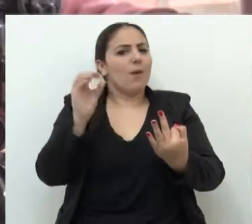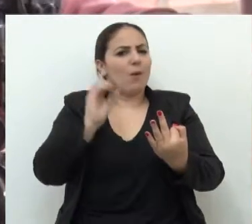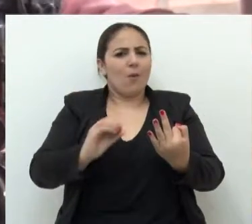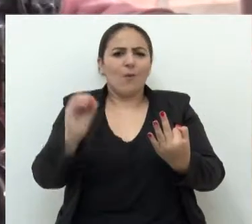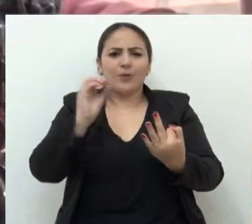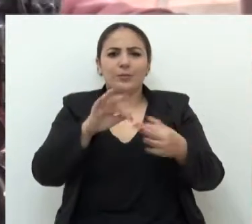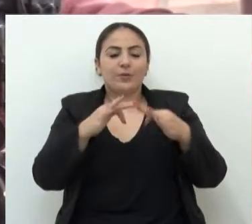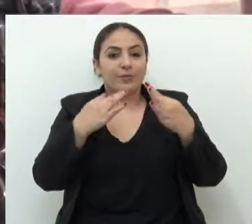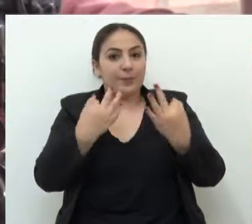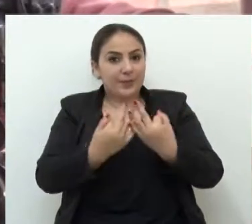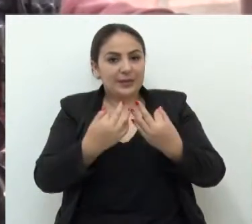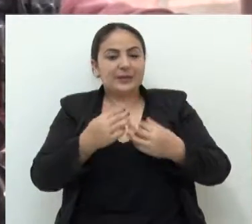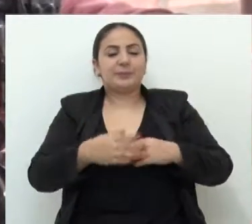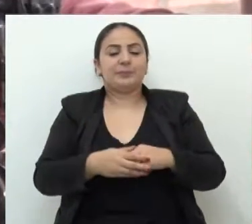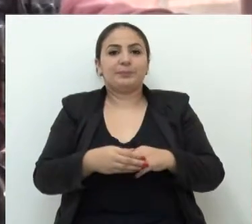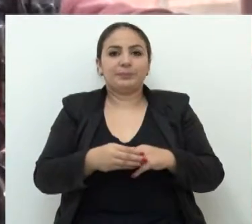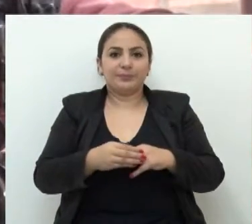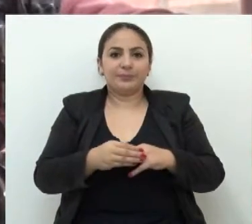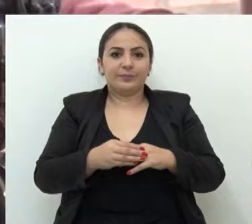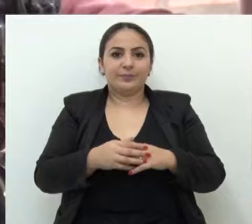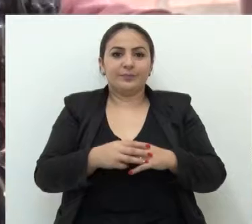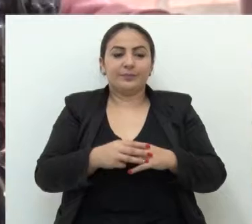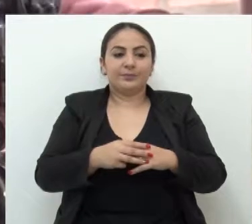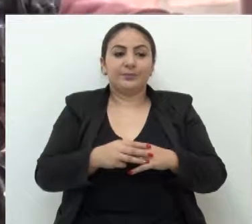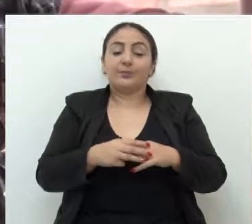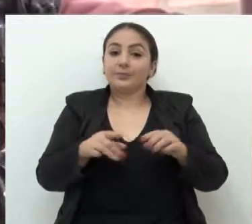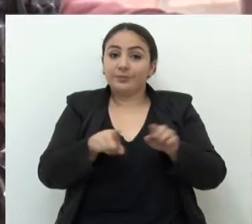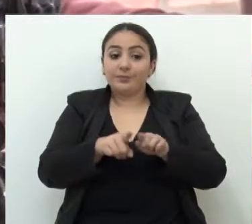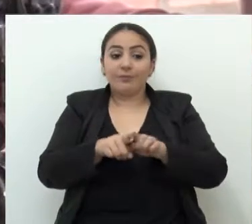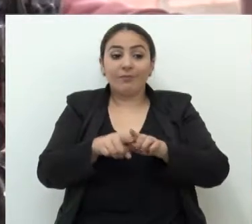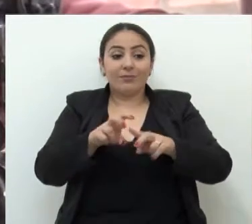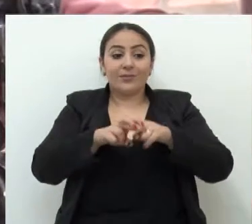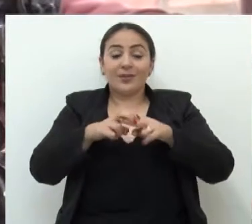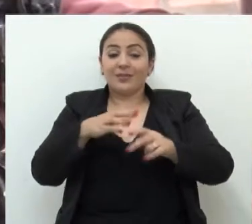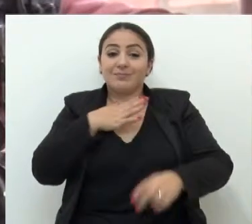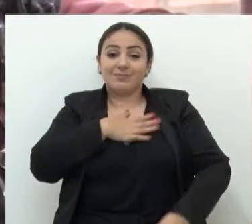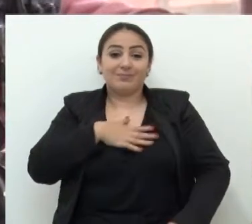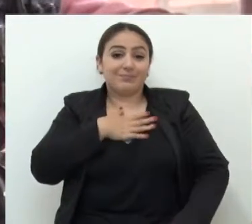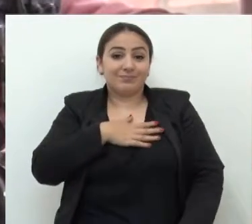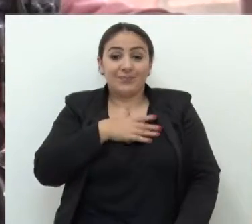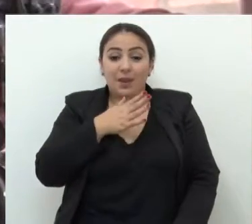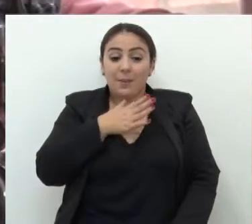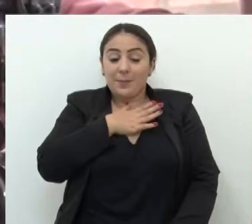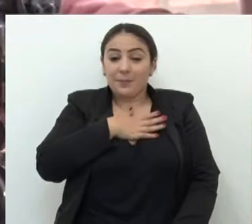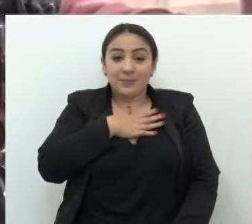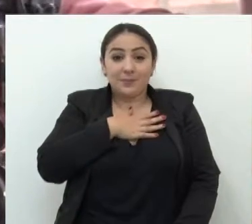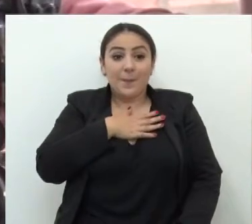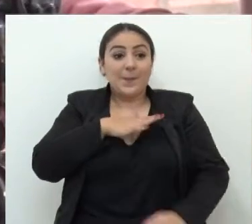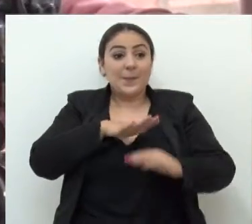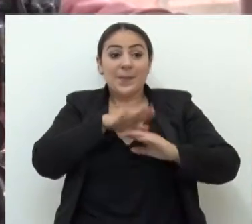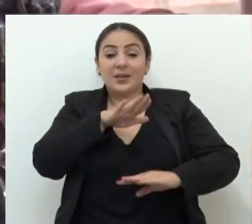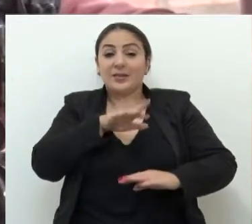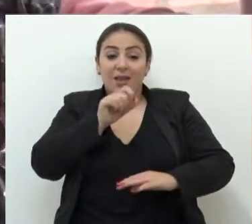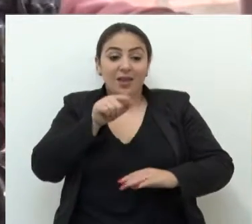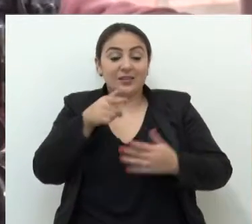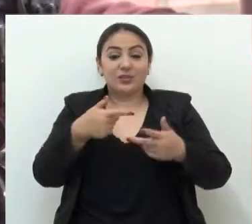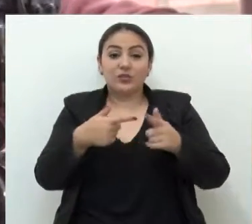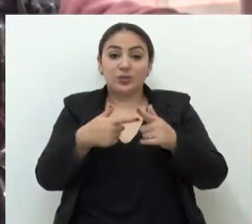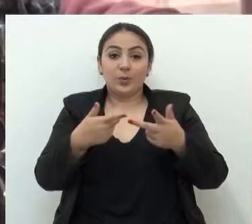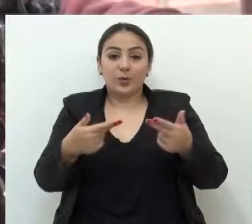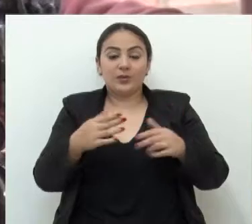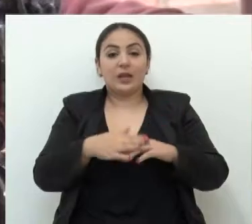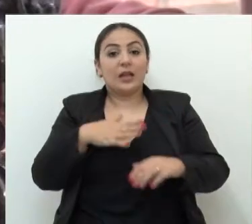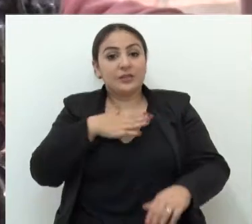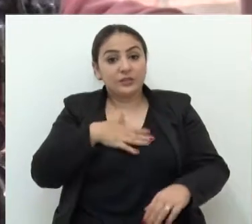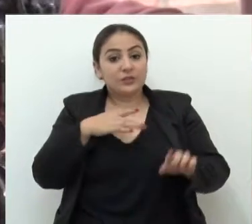né? Uma excelente família, até por sinal. E então eu sinto, a minha satisfação maior é essa